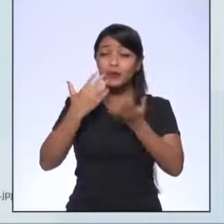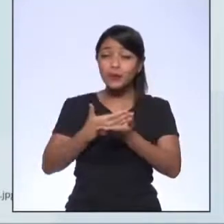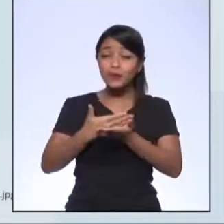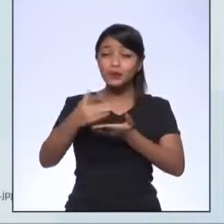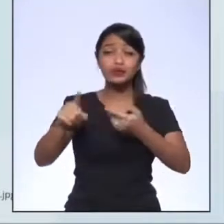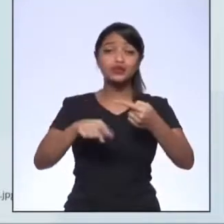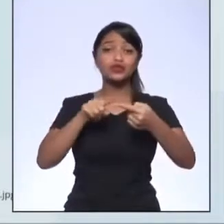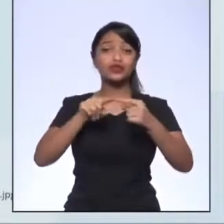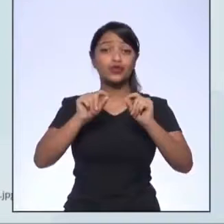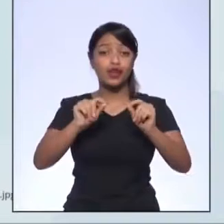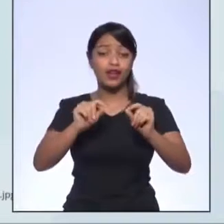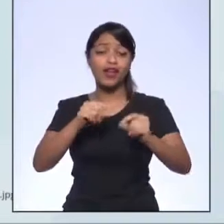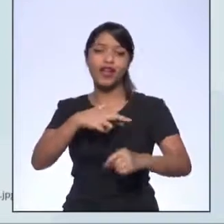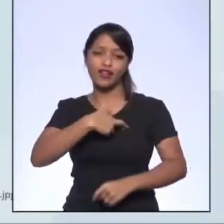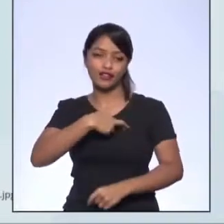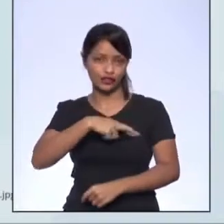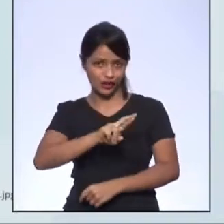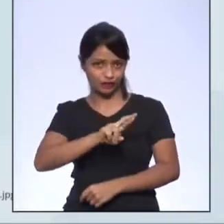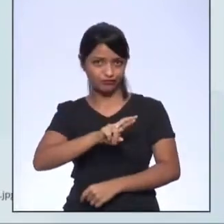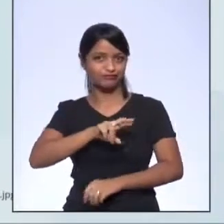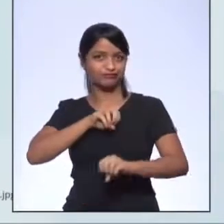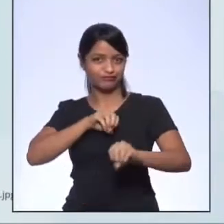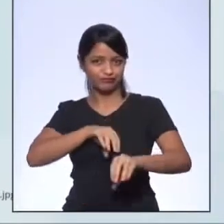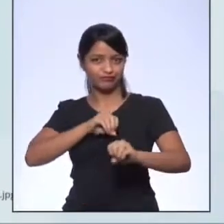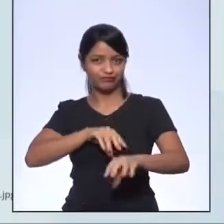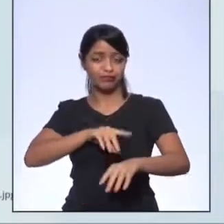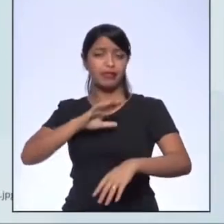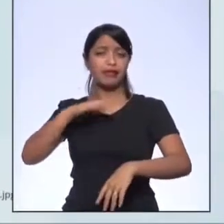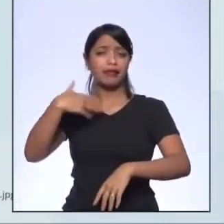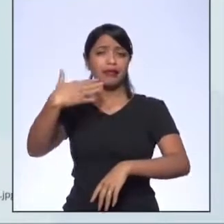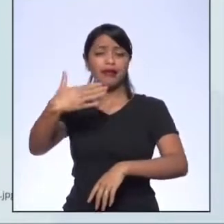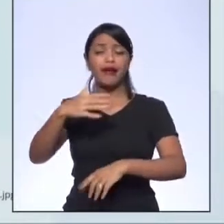religiosa e, posteriormente, social, quando